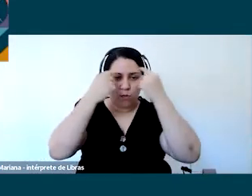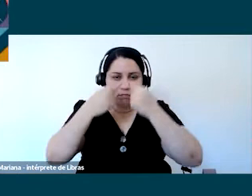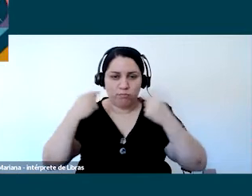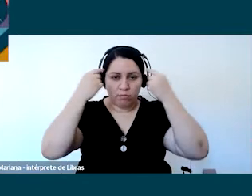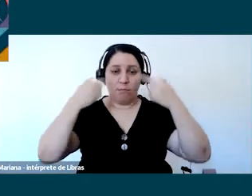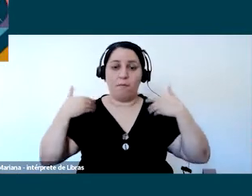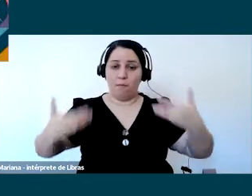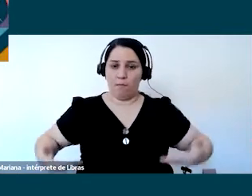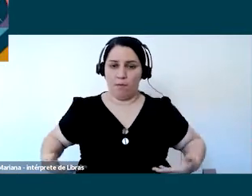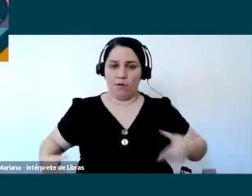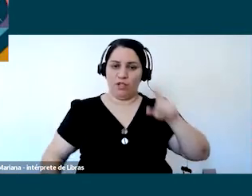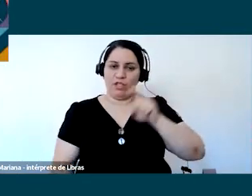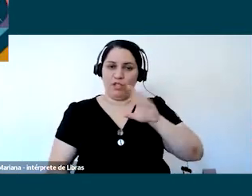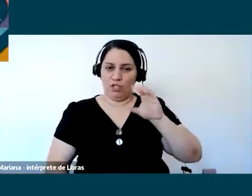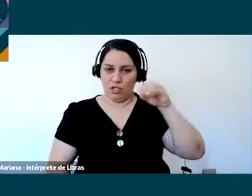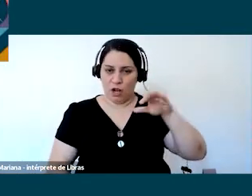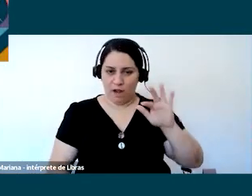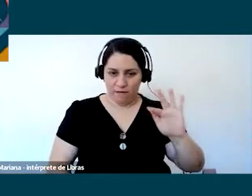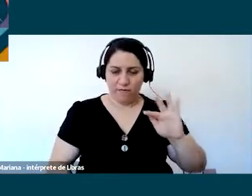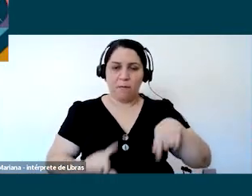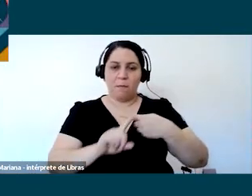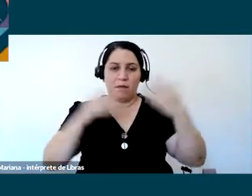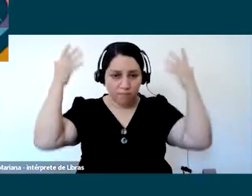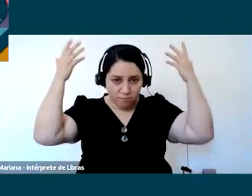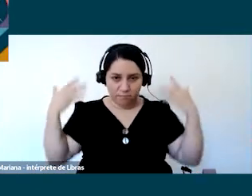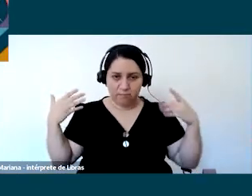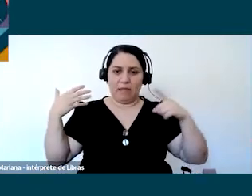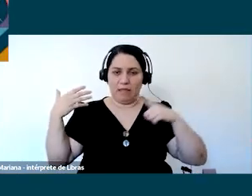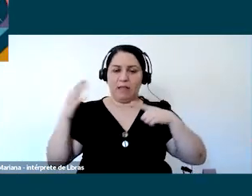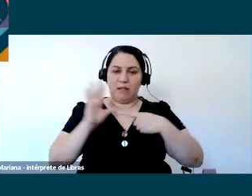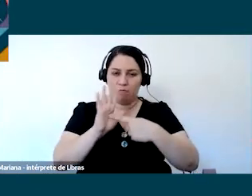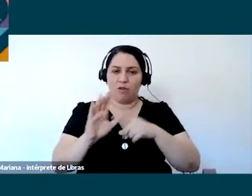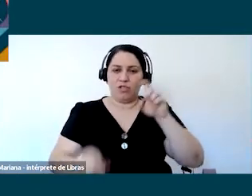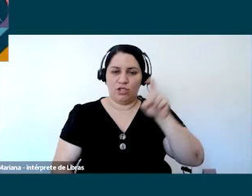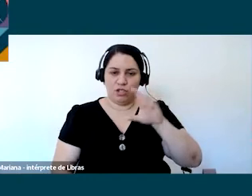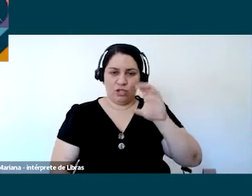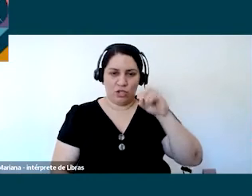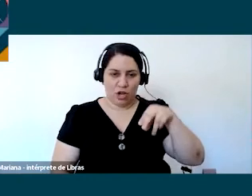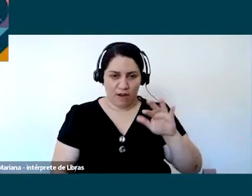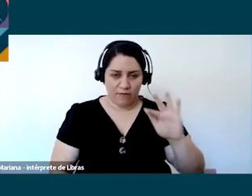redondo escuro com a camisa da XConf e atrás de mim também tem um fundo da XConf.